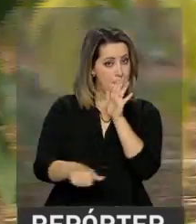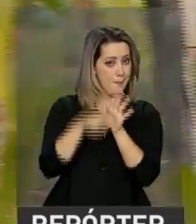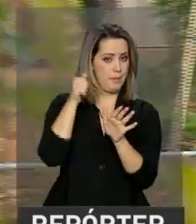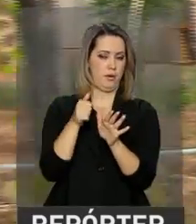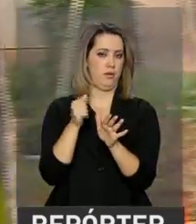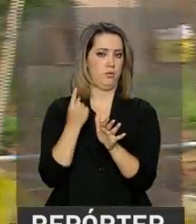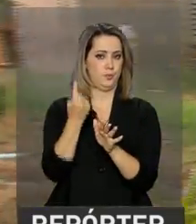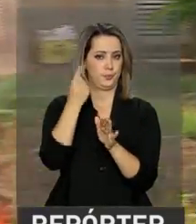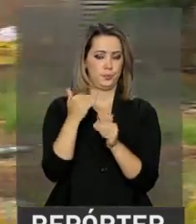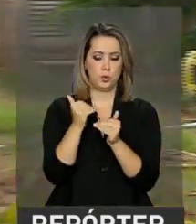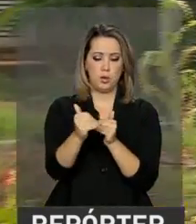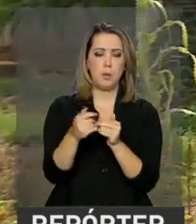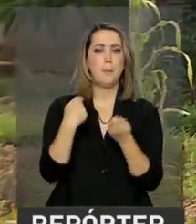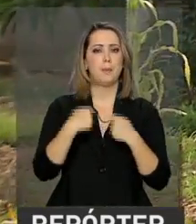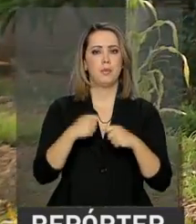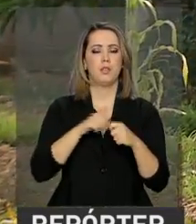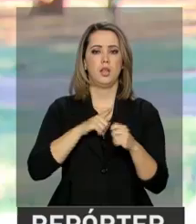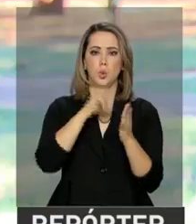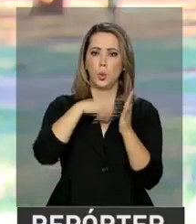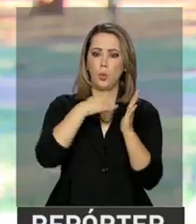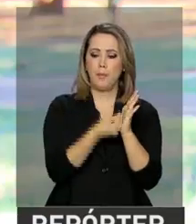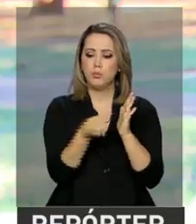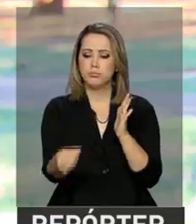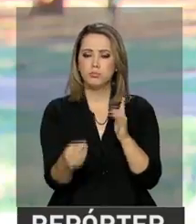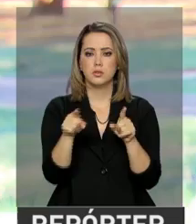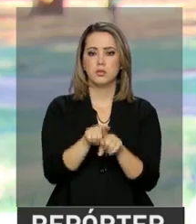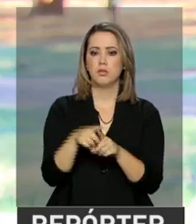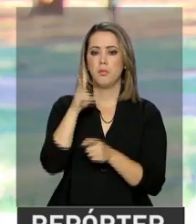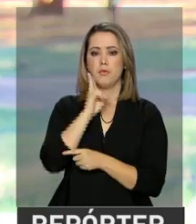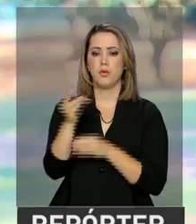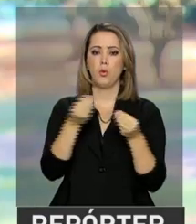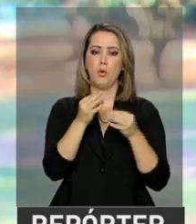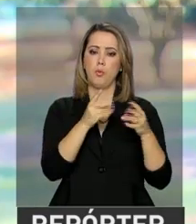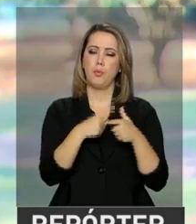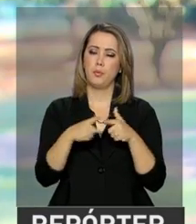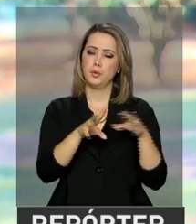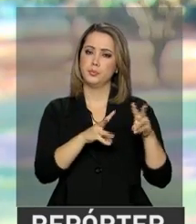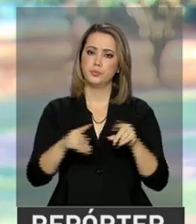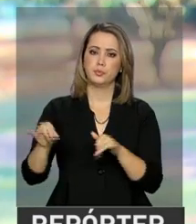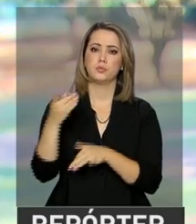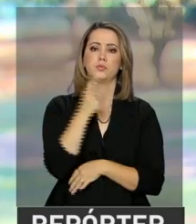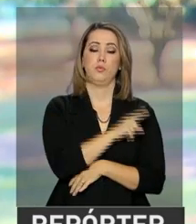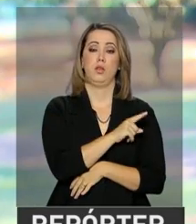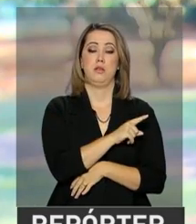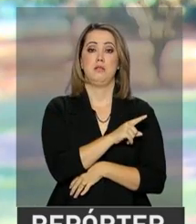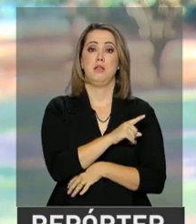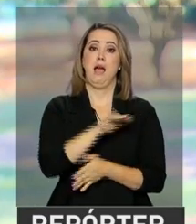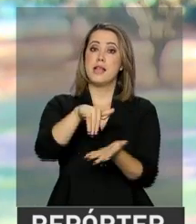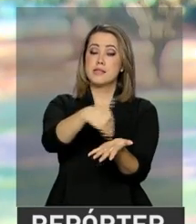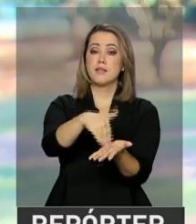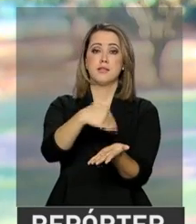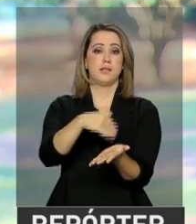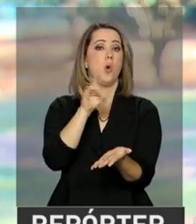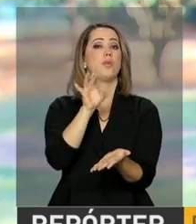imóvel e permite a união conhecer e gerir situações do solo é de natureza declaratória né uma declaração